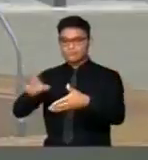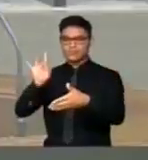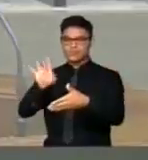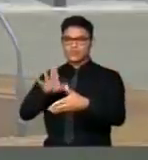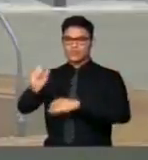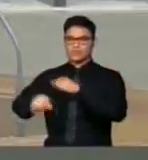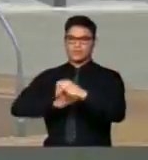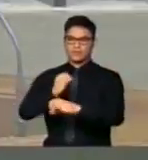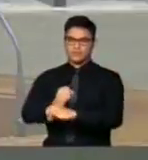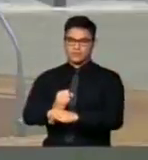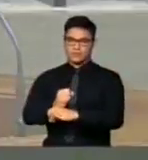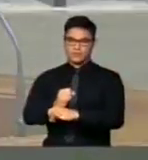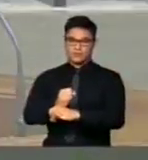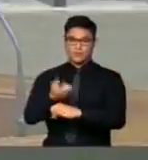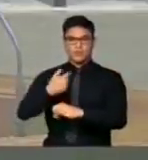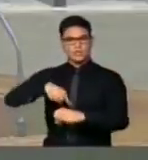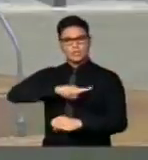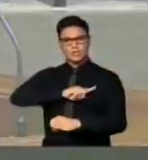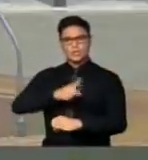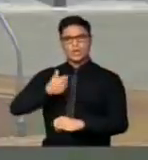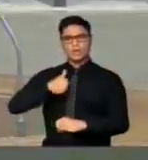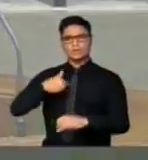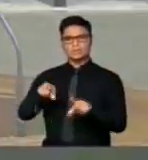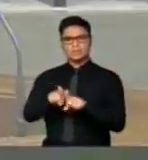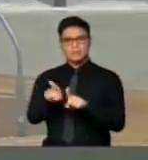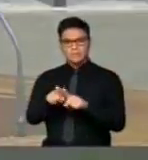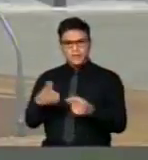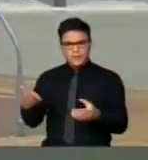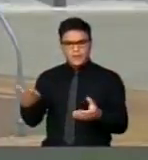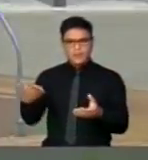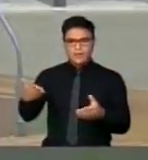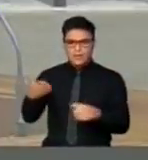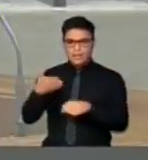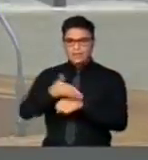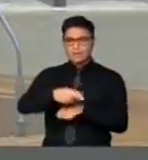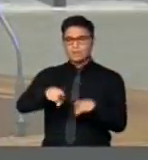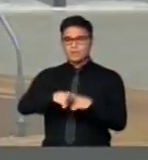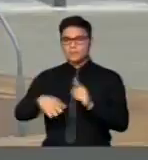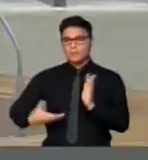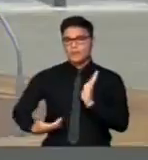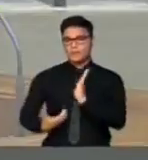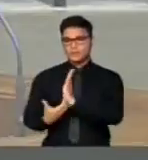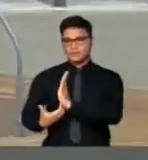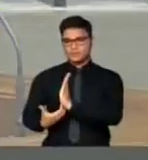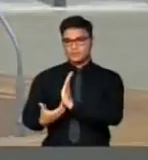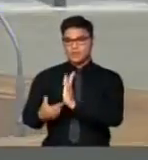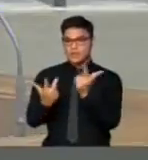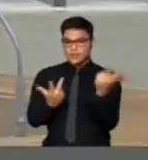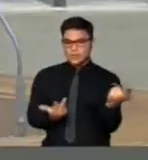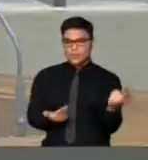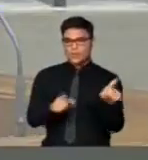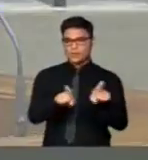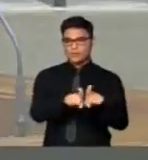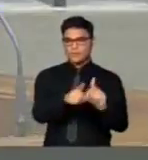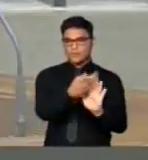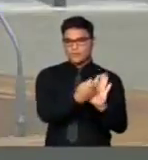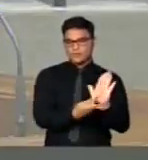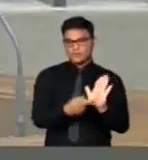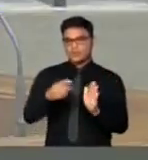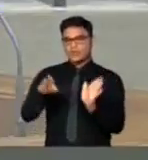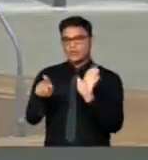pela internet. E nós acabamos de dar entrada nessa casa ao projeto de igual teor. É o